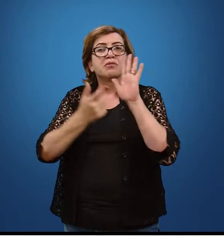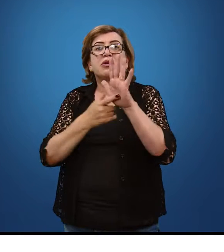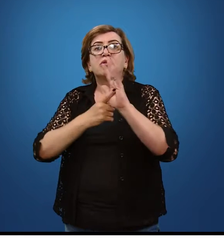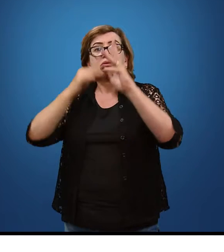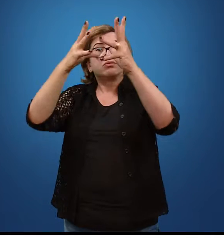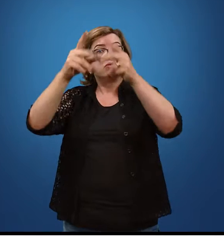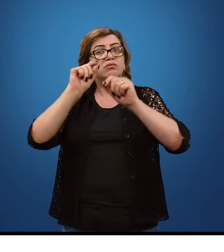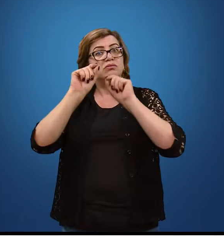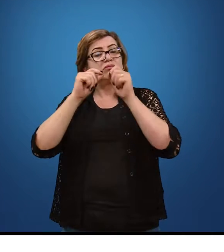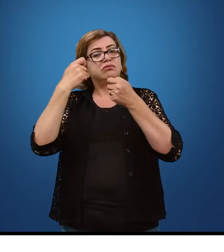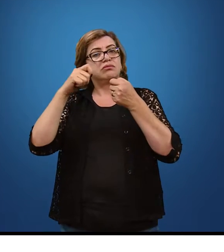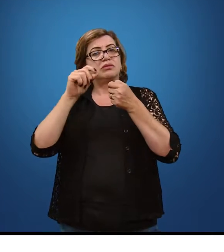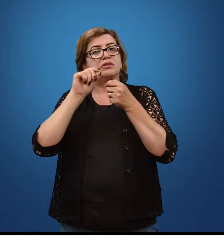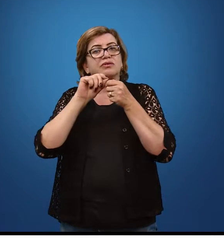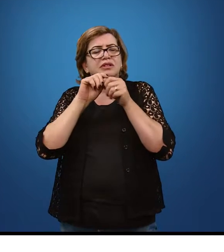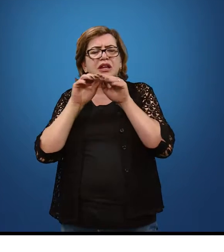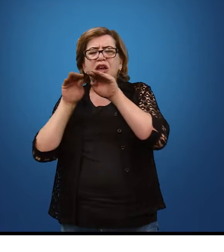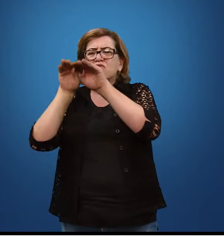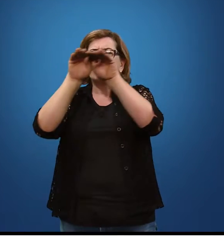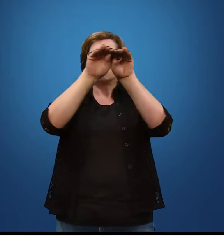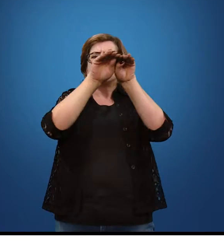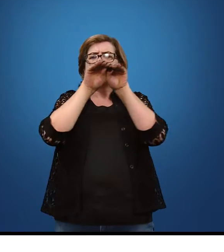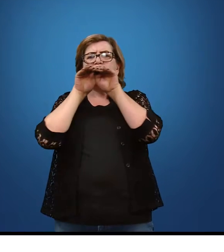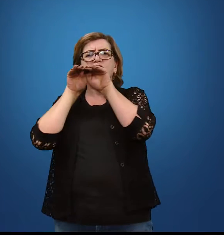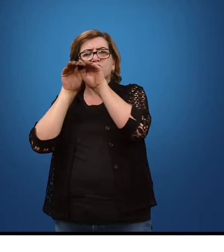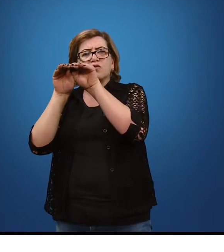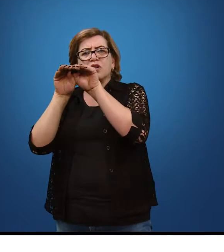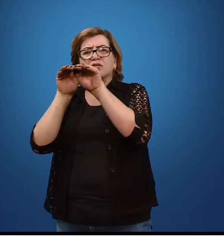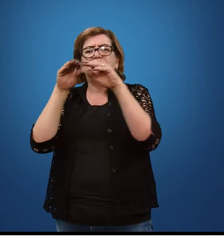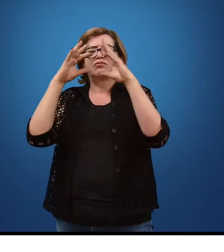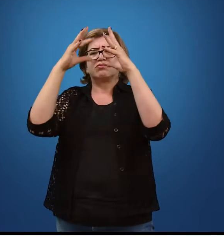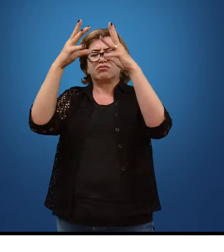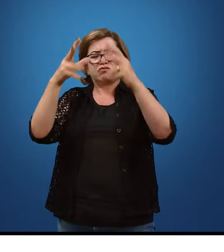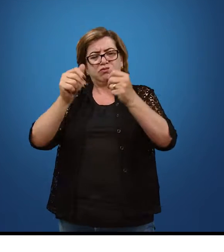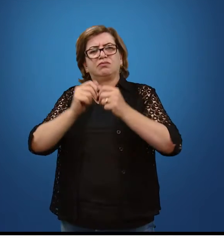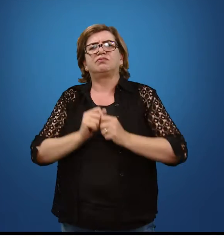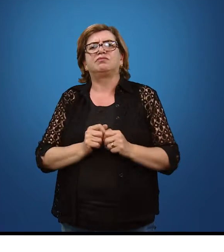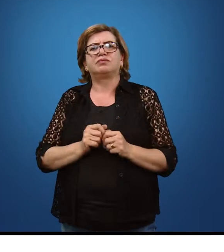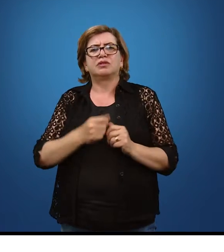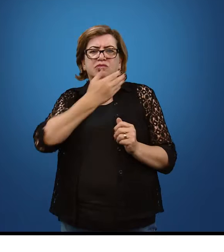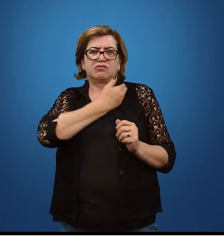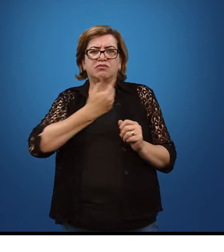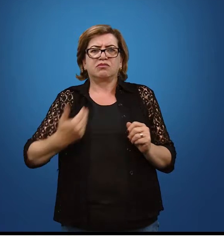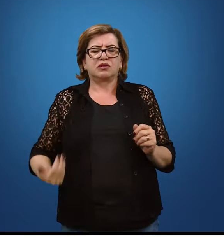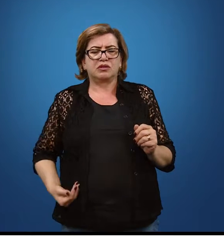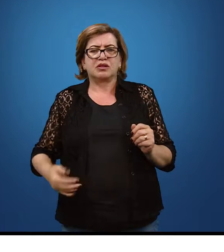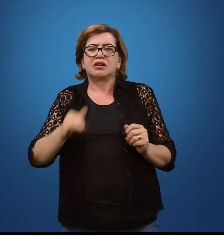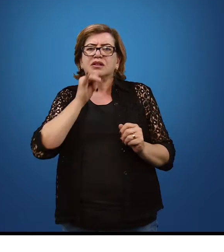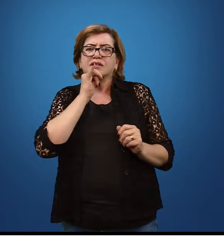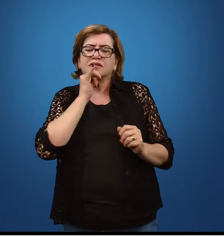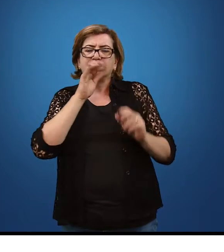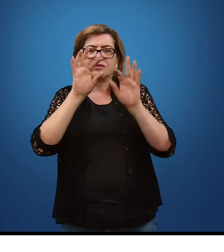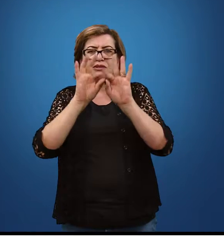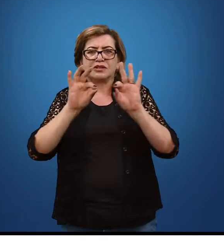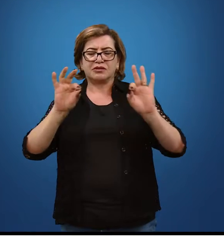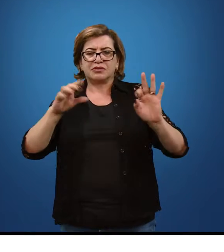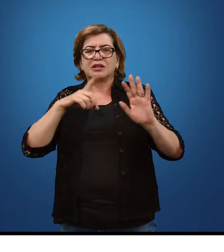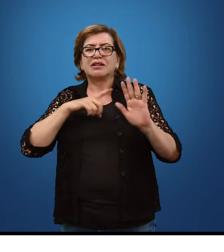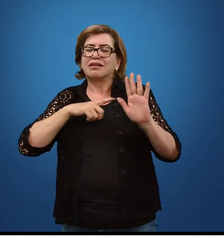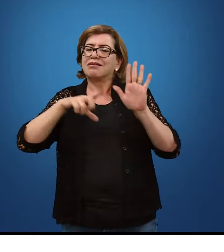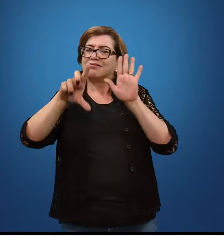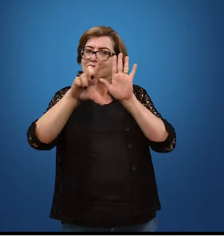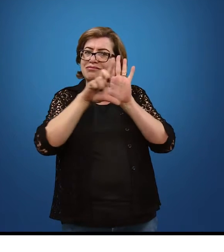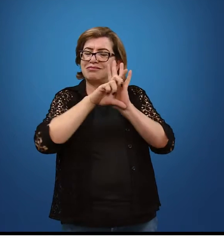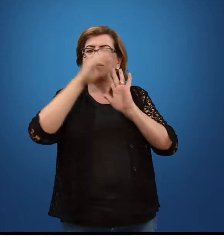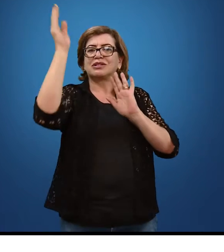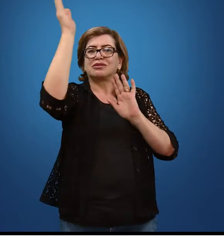feito de forma equânime a todos os órgãos do governo. Um exemplo simples, existe uma lei federal que diz que